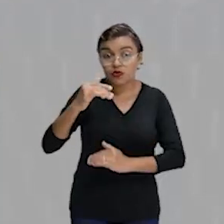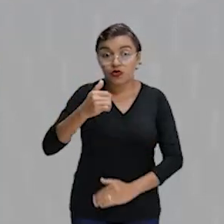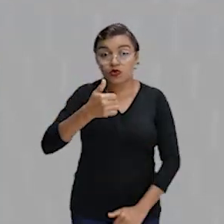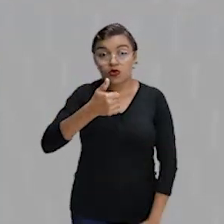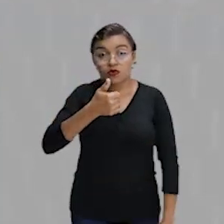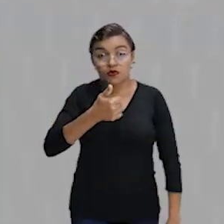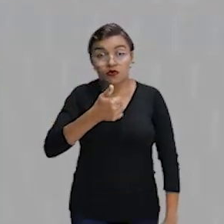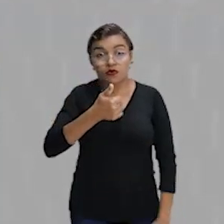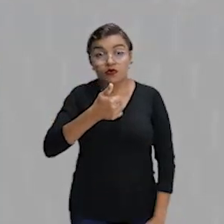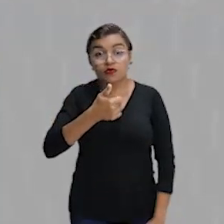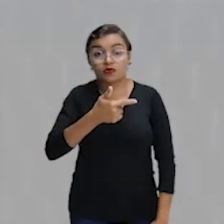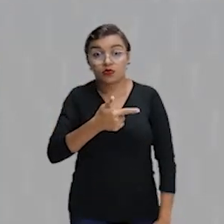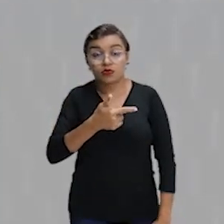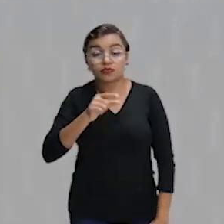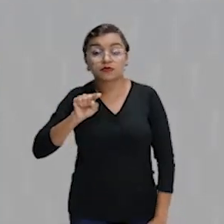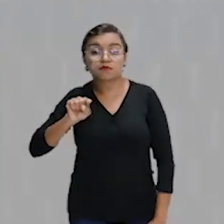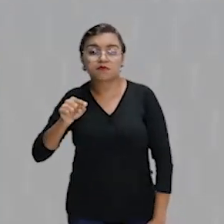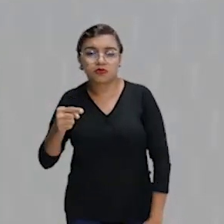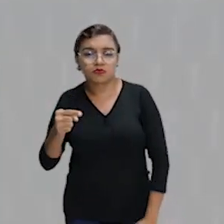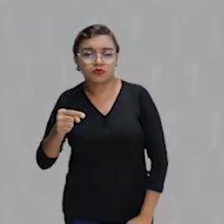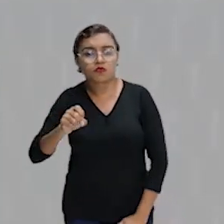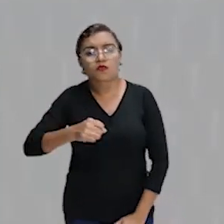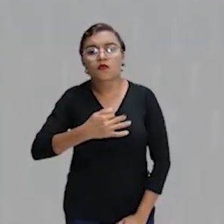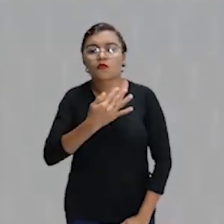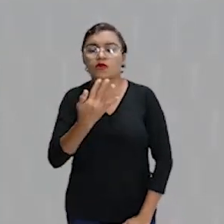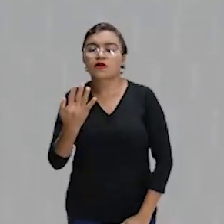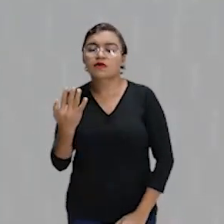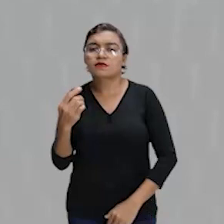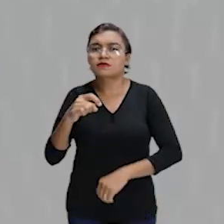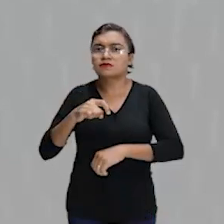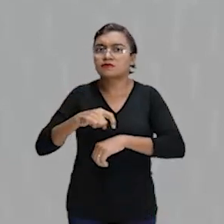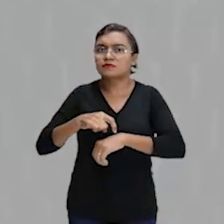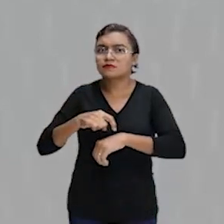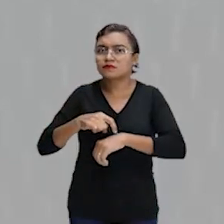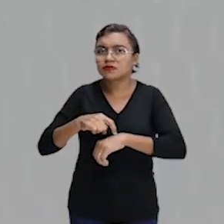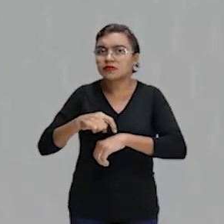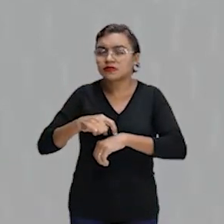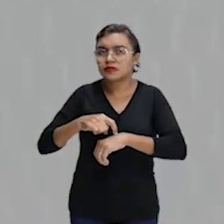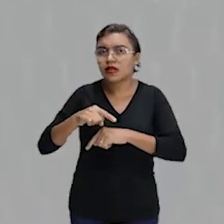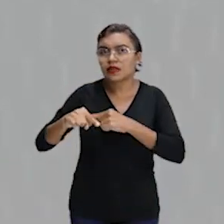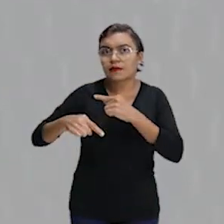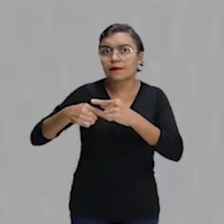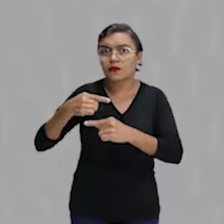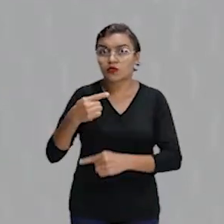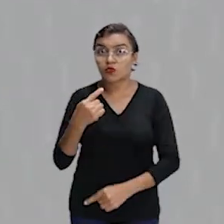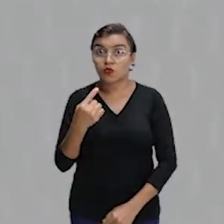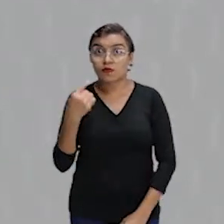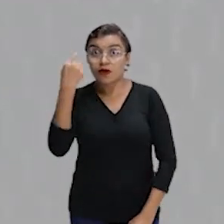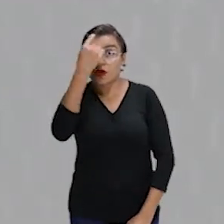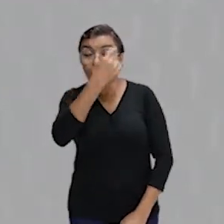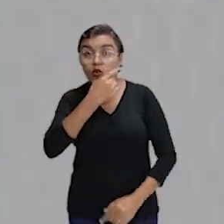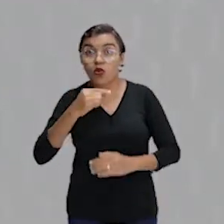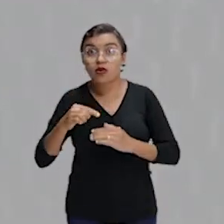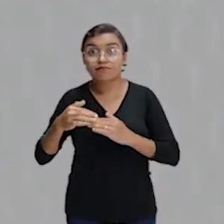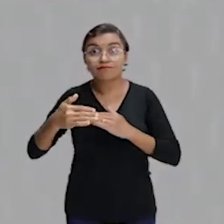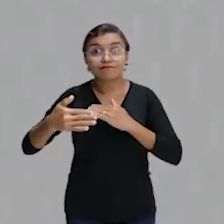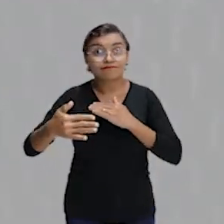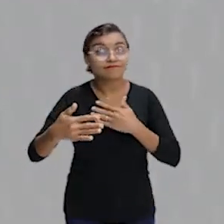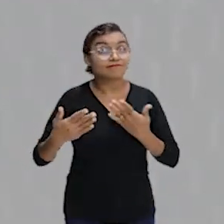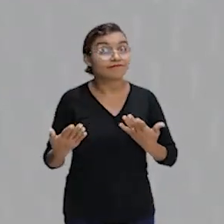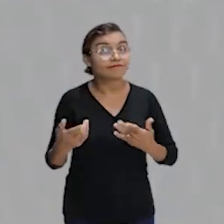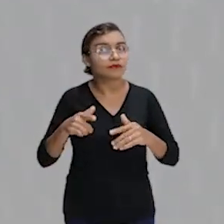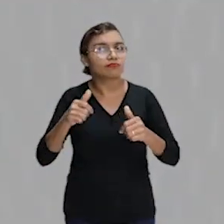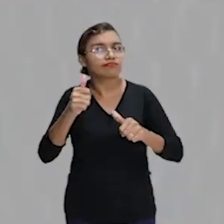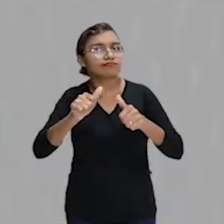bactérias estarão presentes depois de 1 hora? Gente, olha só, aqui tem uma outra coisa importante que você tem que